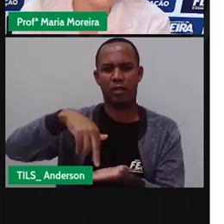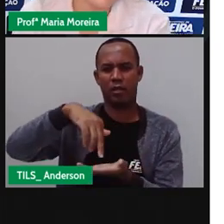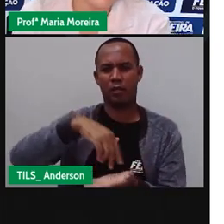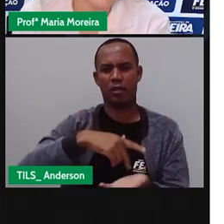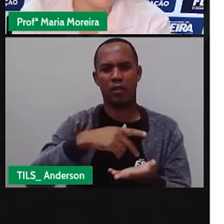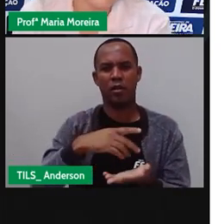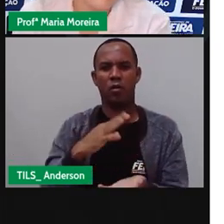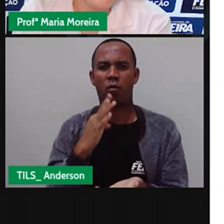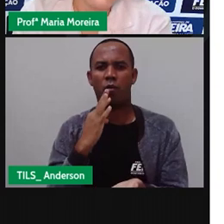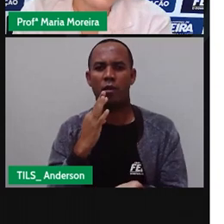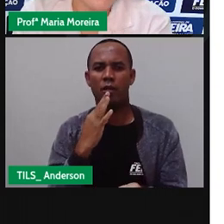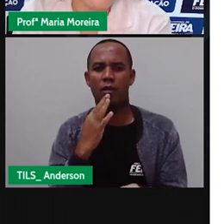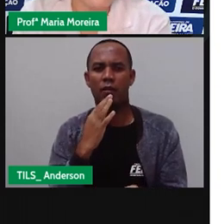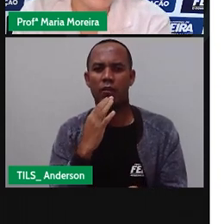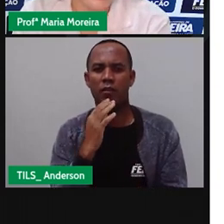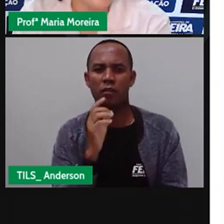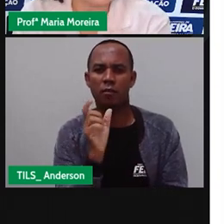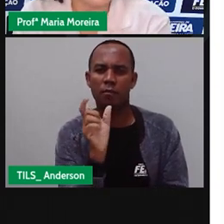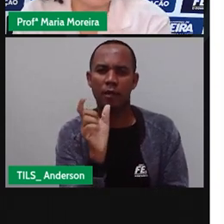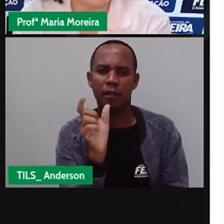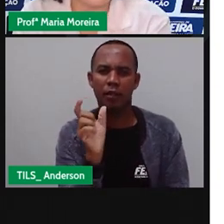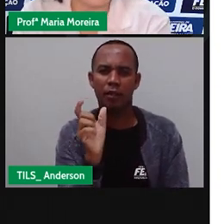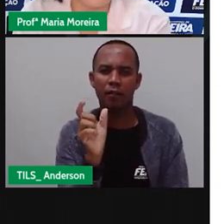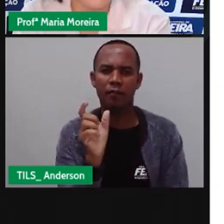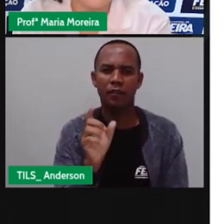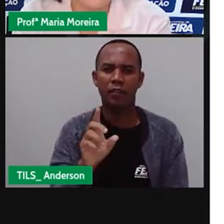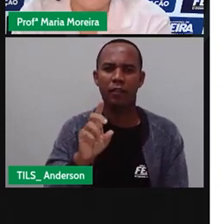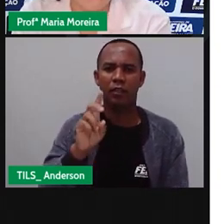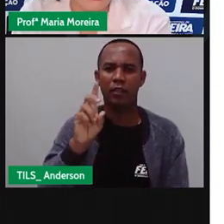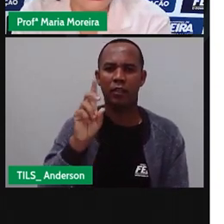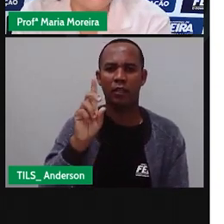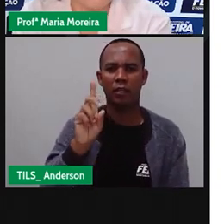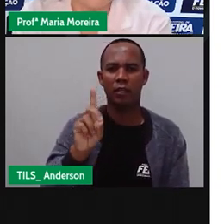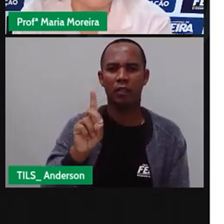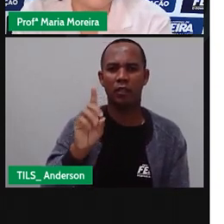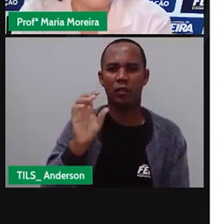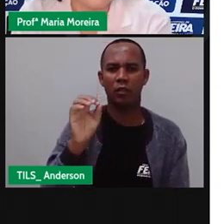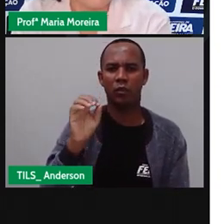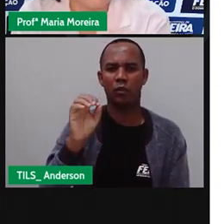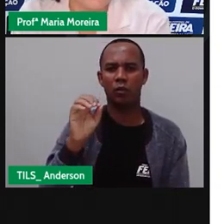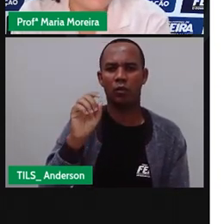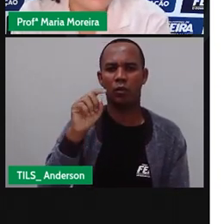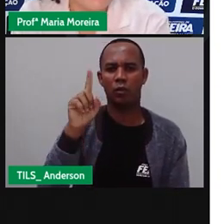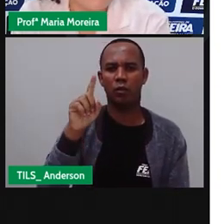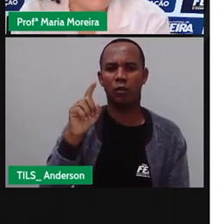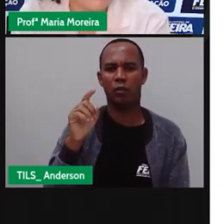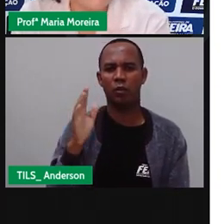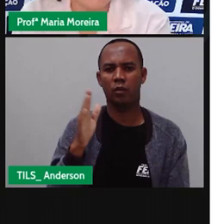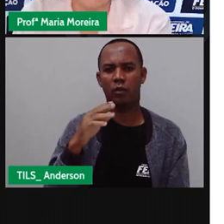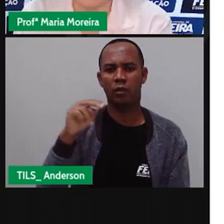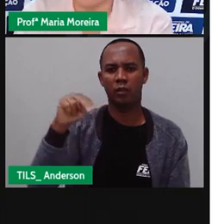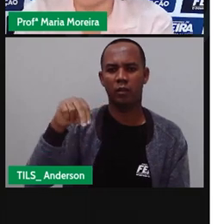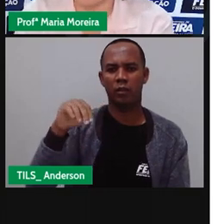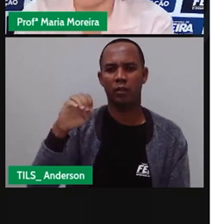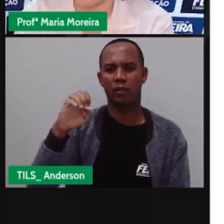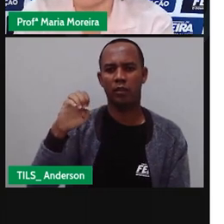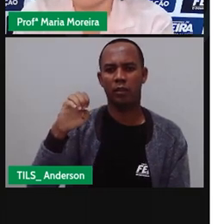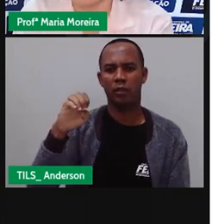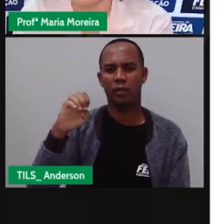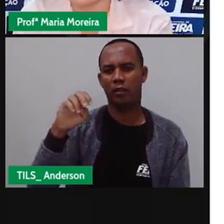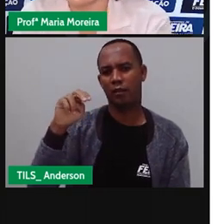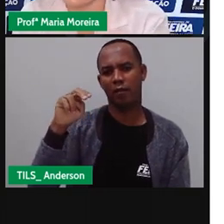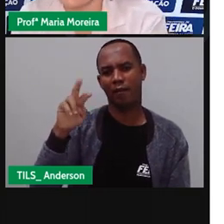dó, nem ré, mas sabe ficar na ponta do pé. Uma estrofe. Não conhece nem mi, nem